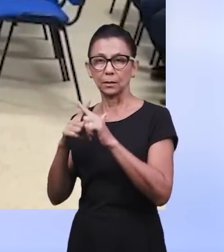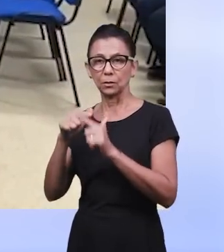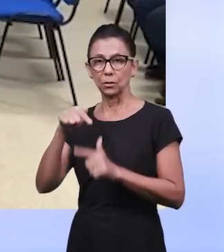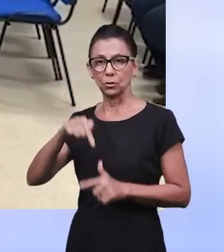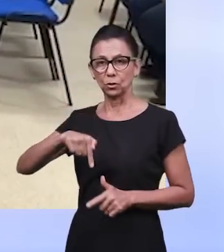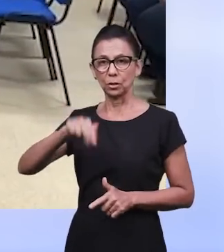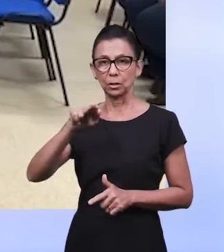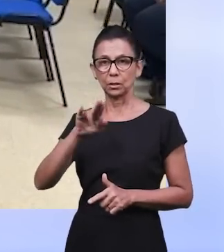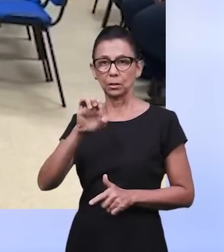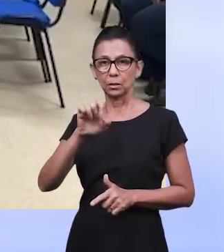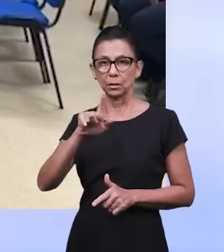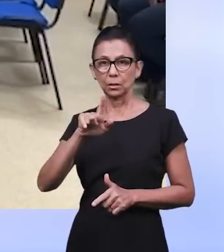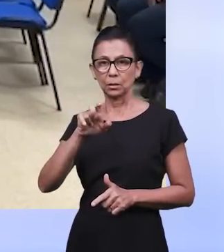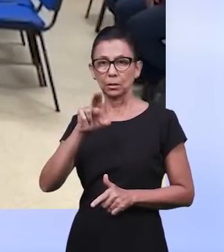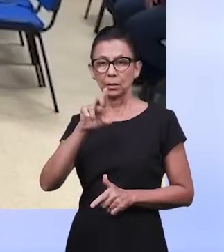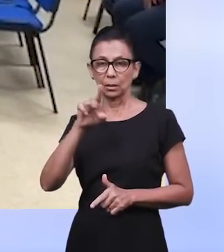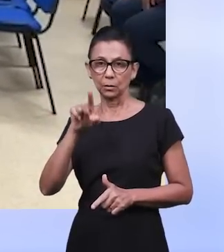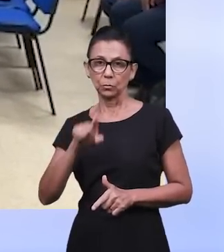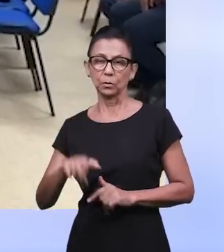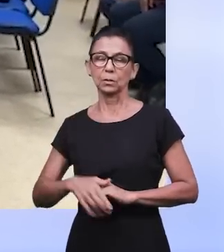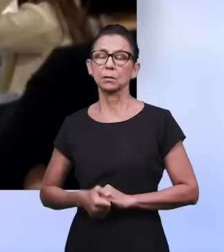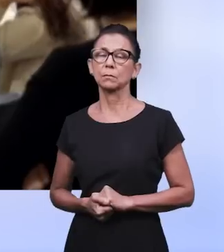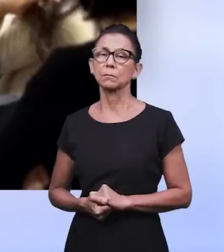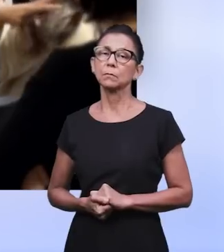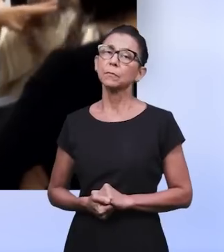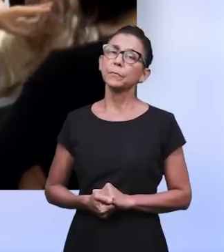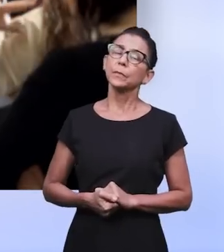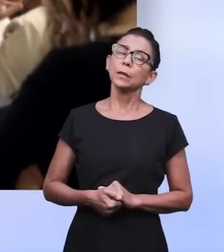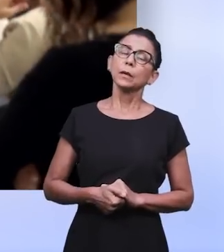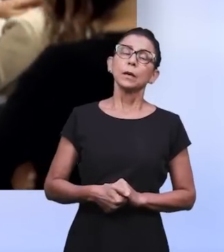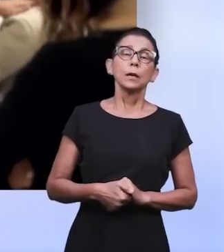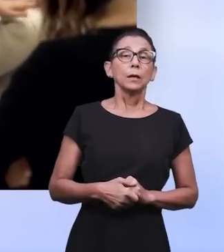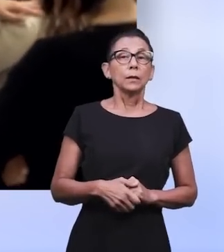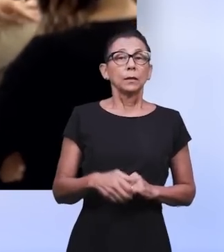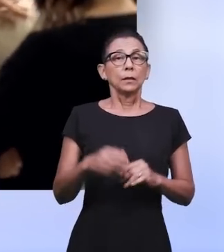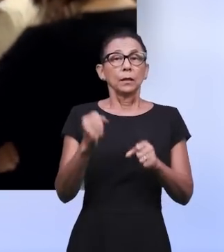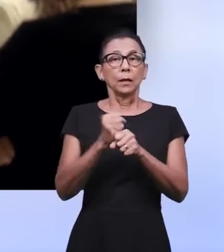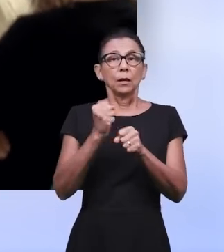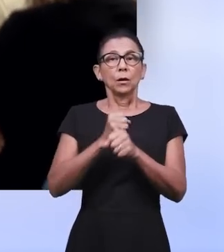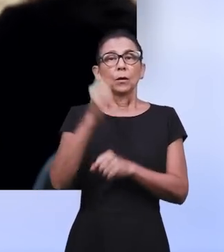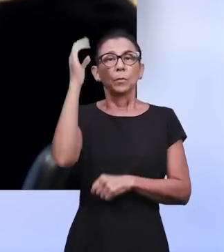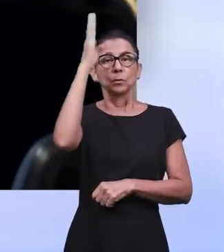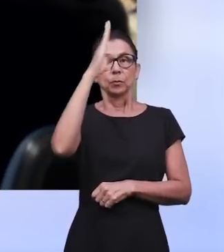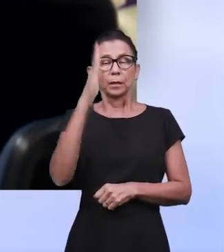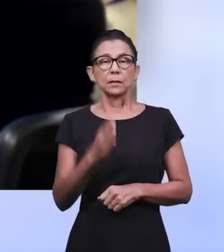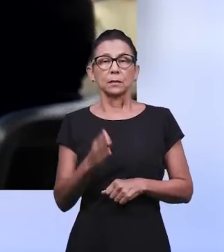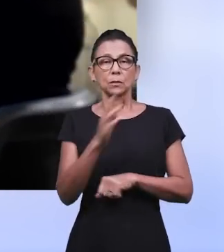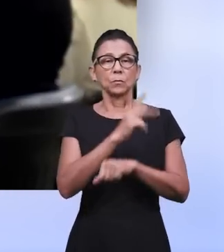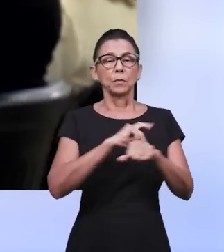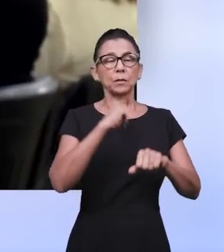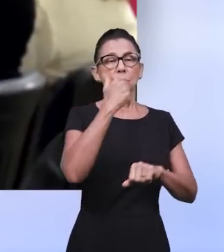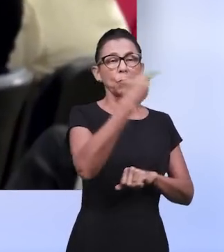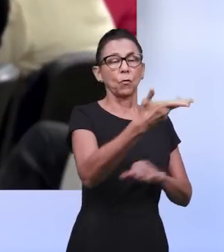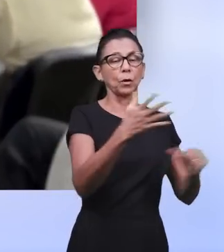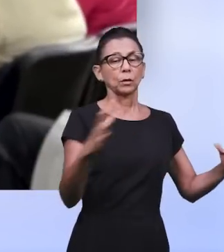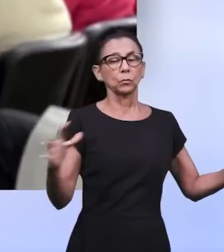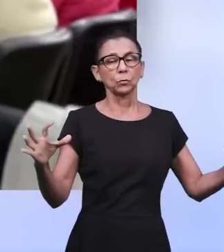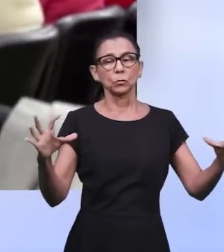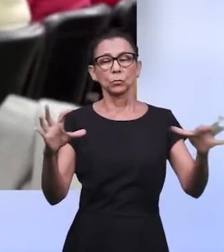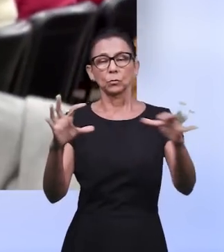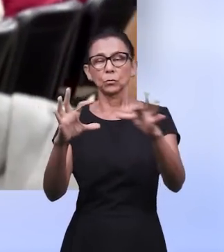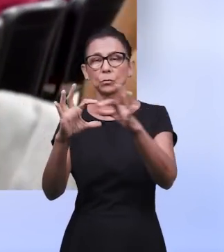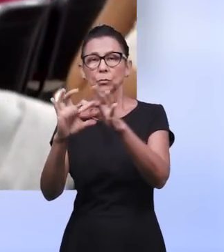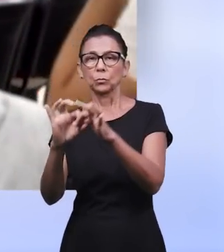comunhão, porque a mesma obra vivida aí no Brasil também está aqui em Portugal e não há barreiras ou oceanos que nos